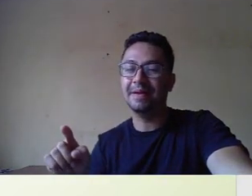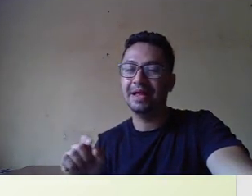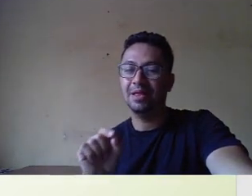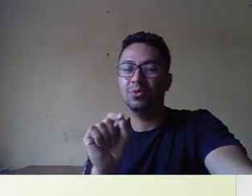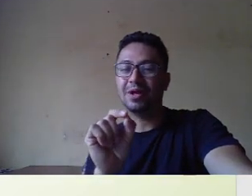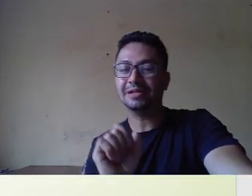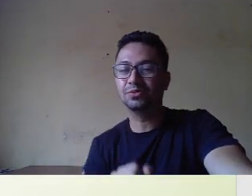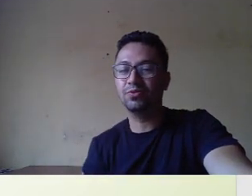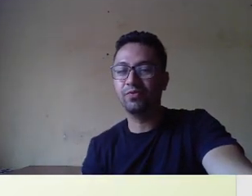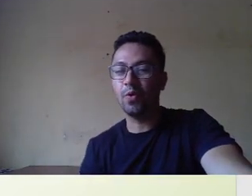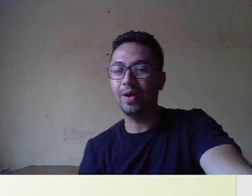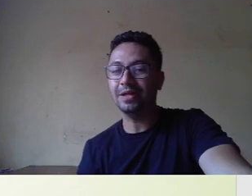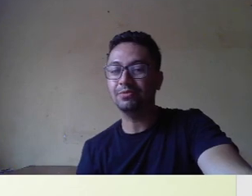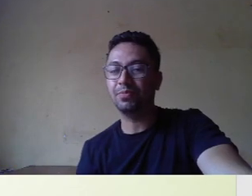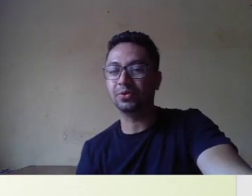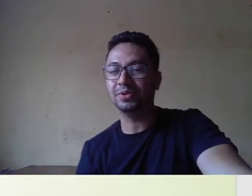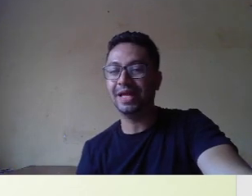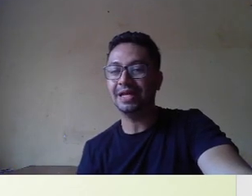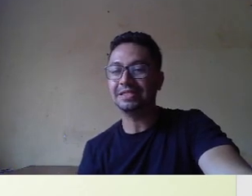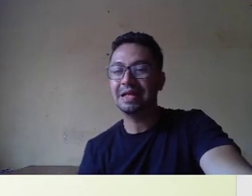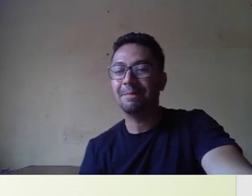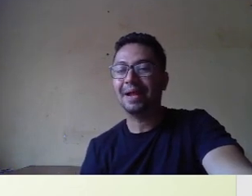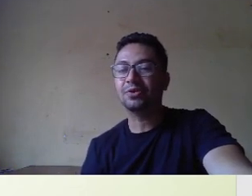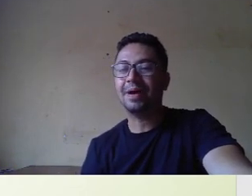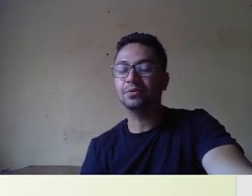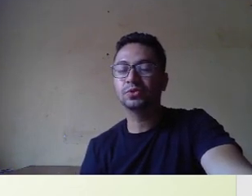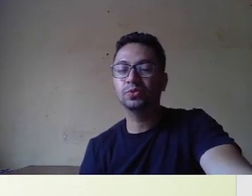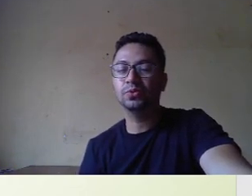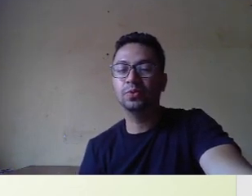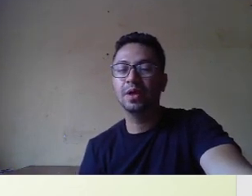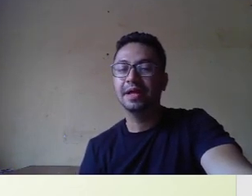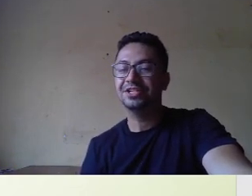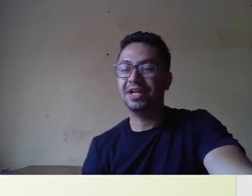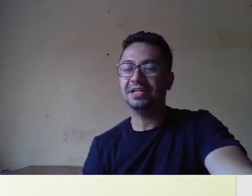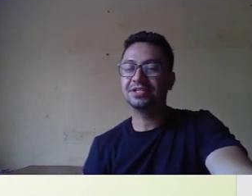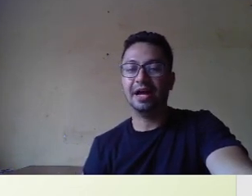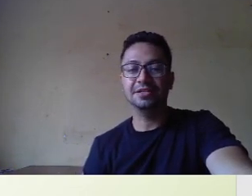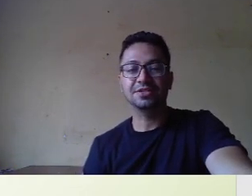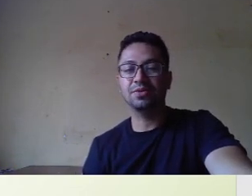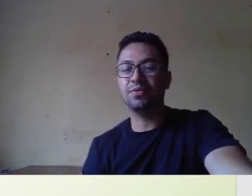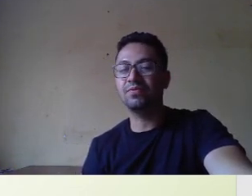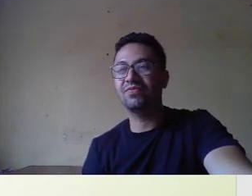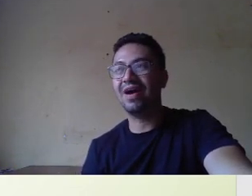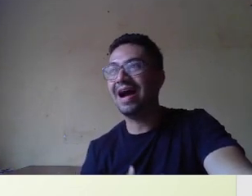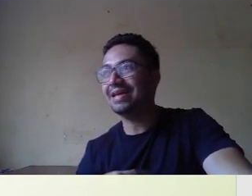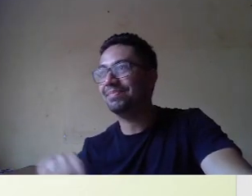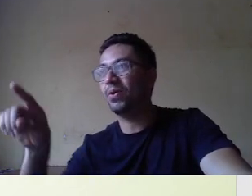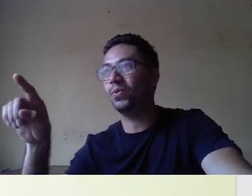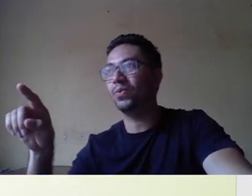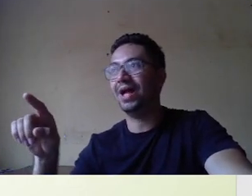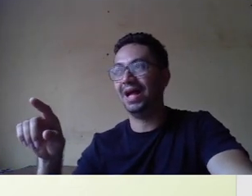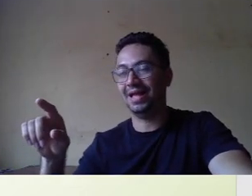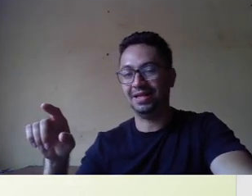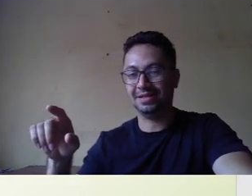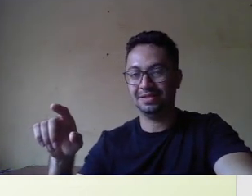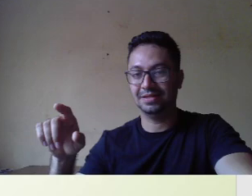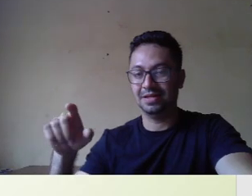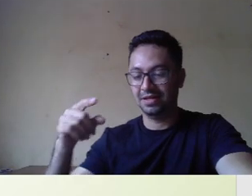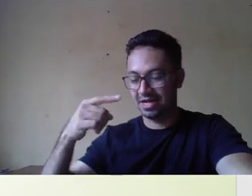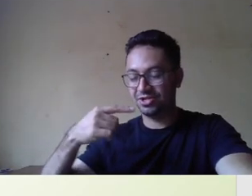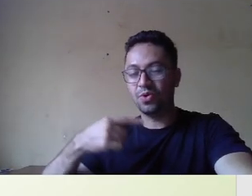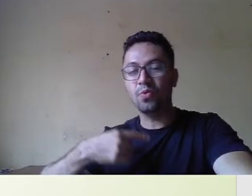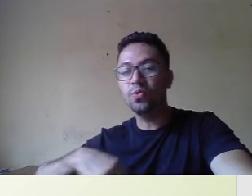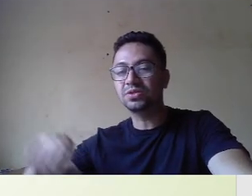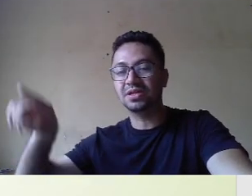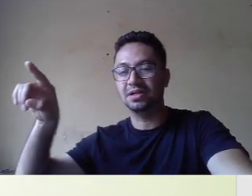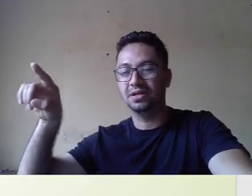ir, no caso do vou ali no português, para tomar um suco. Gente, a gente não vai para algum lugar.